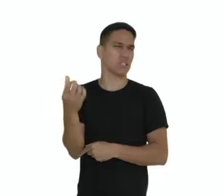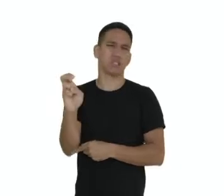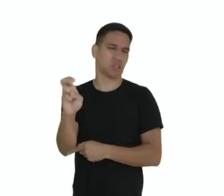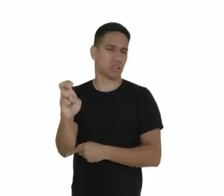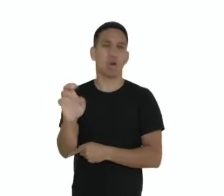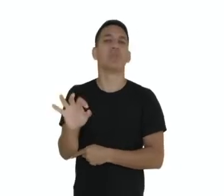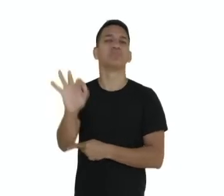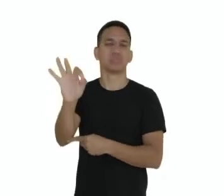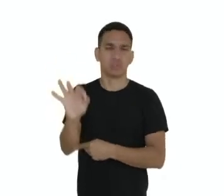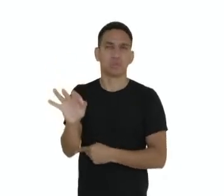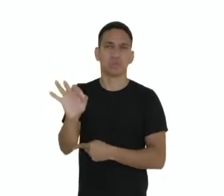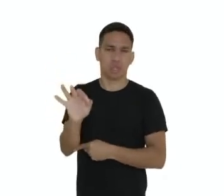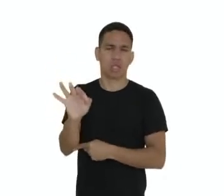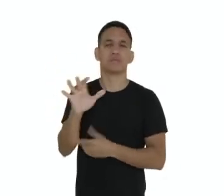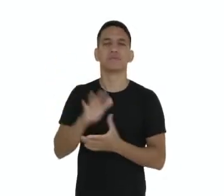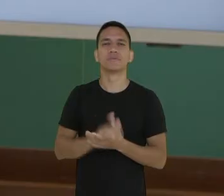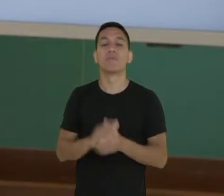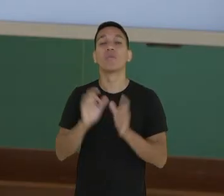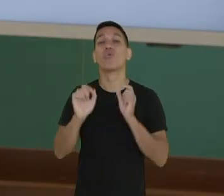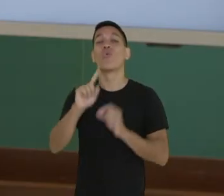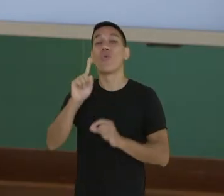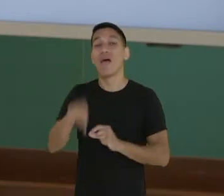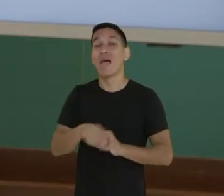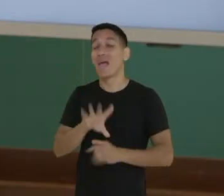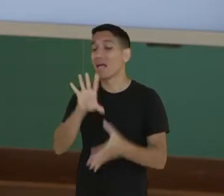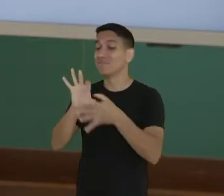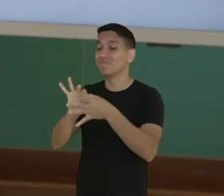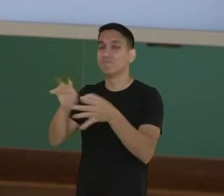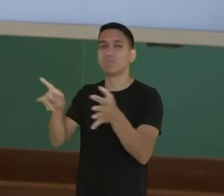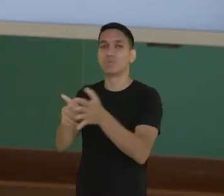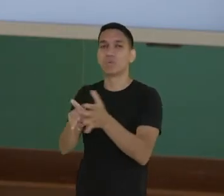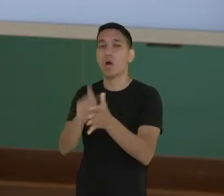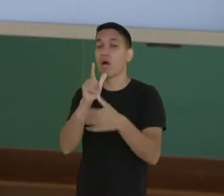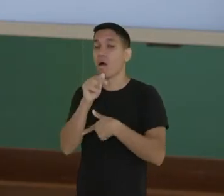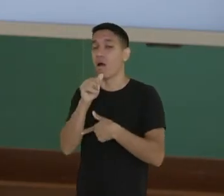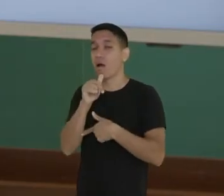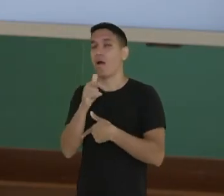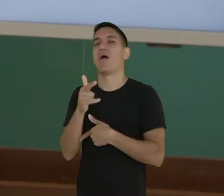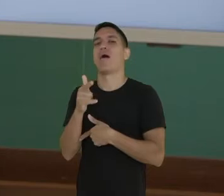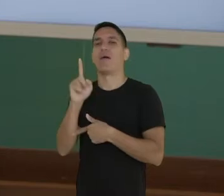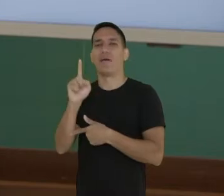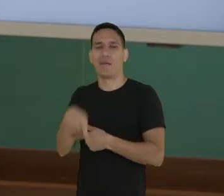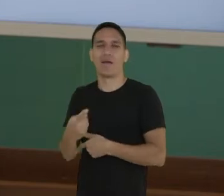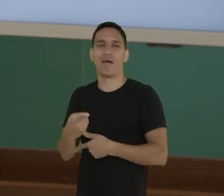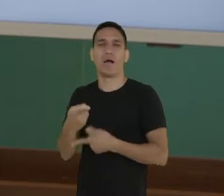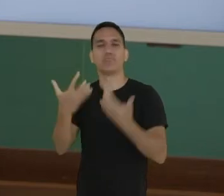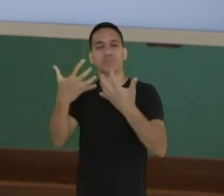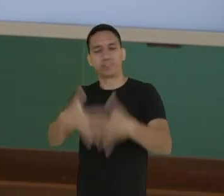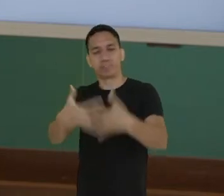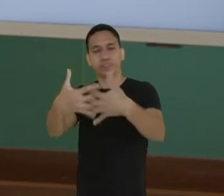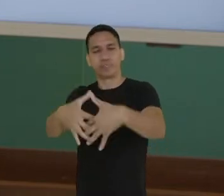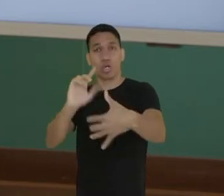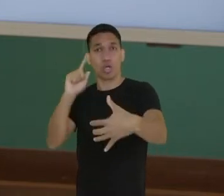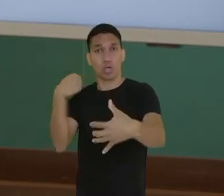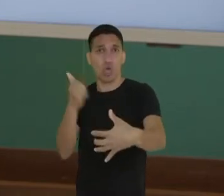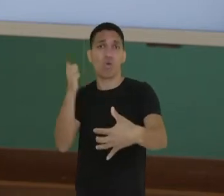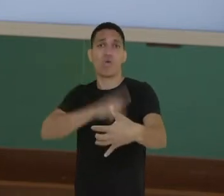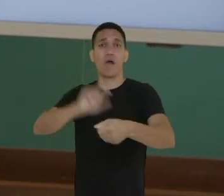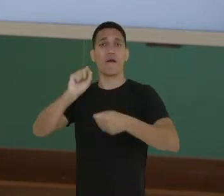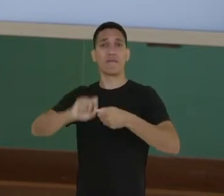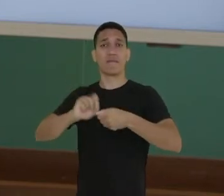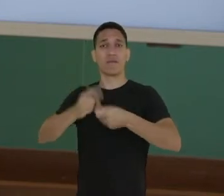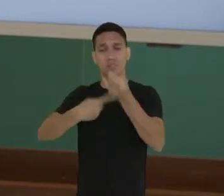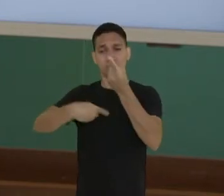65%, podemos generalizar, ela é de origem hidráulica, certo? Então nós somos campeões em geração de energia